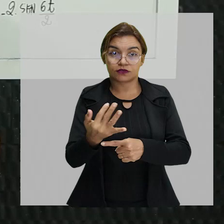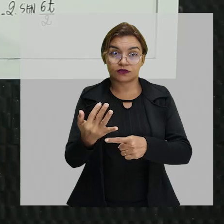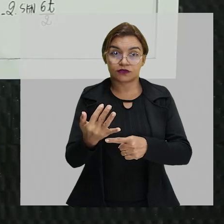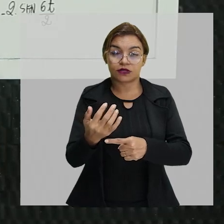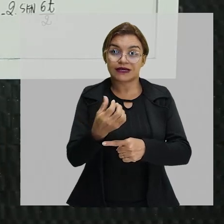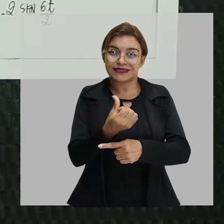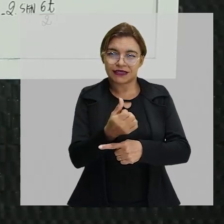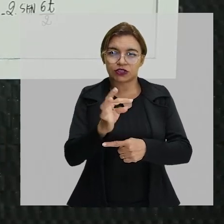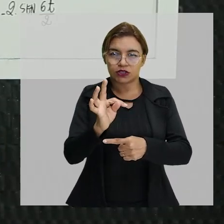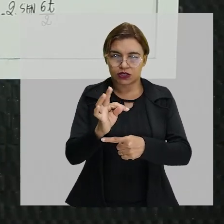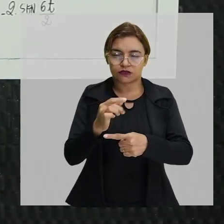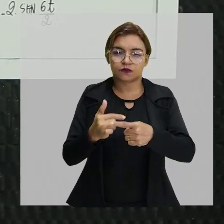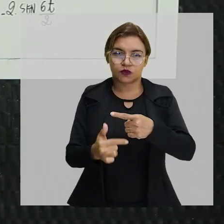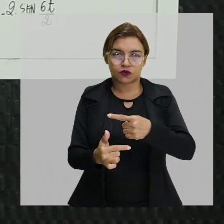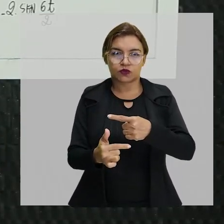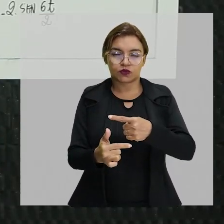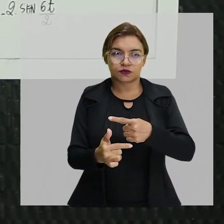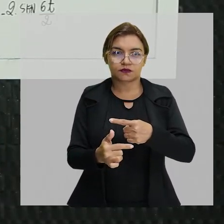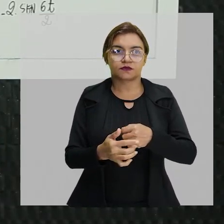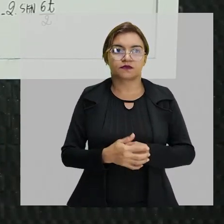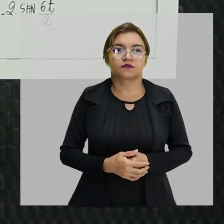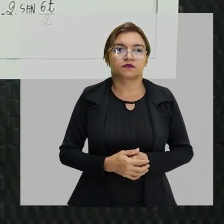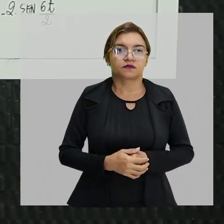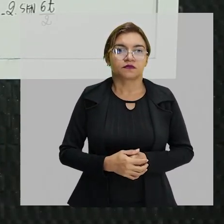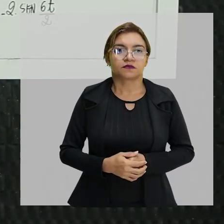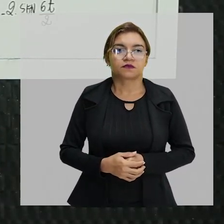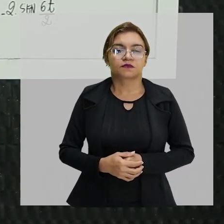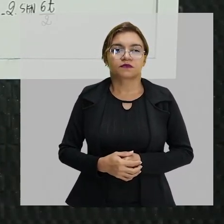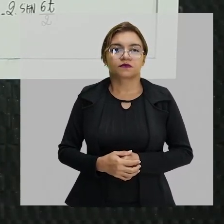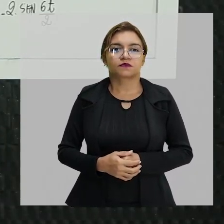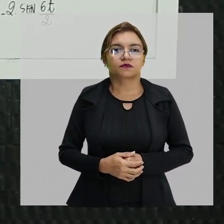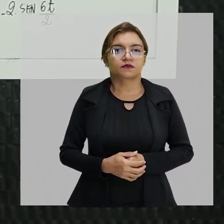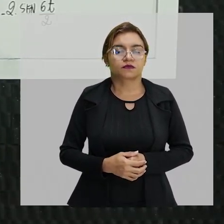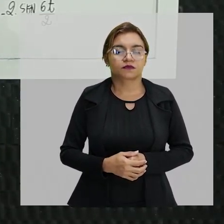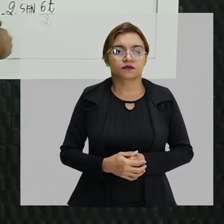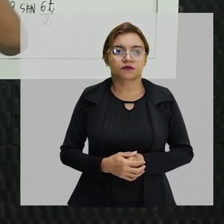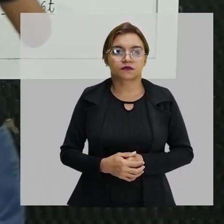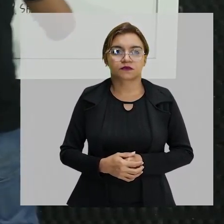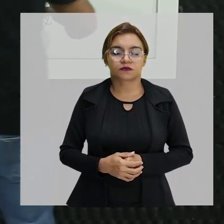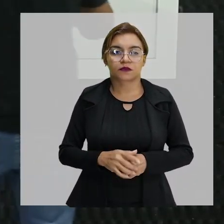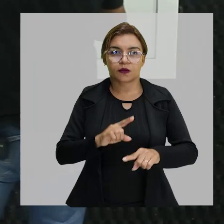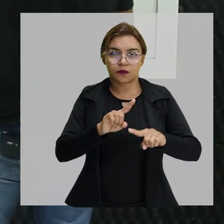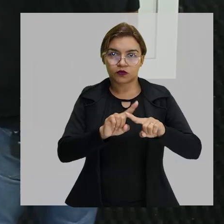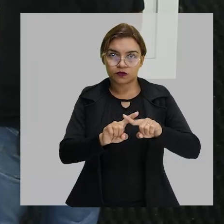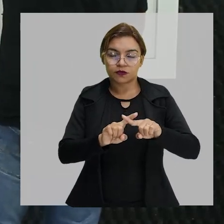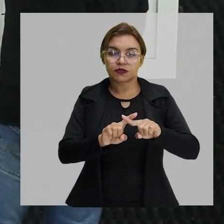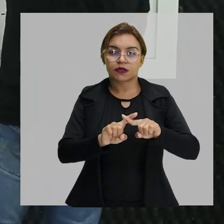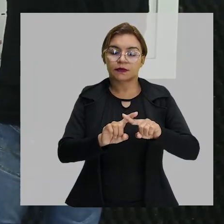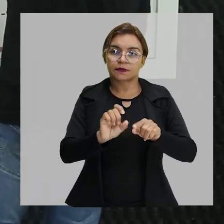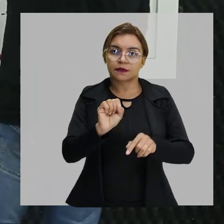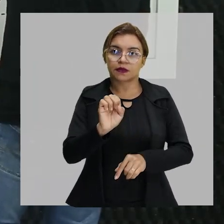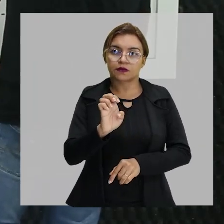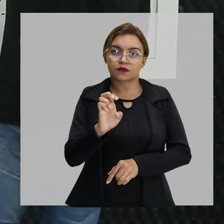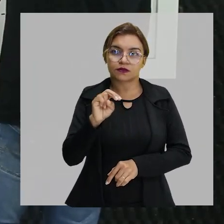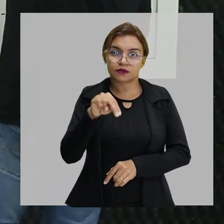né? Somando 4t com 2t dá 6t, multiplicado pelo seno.